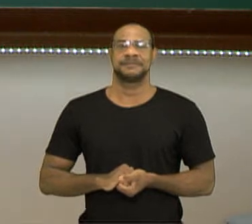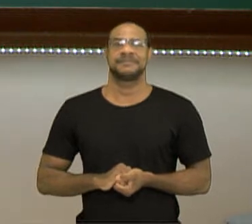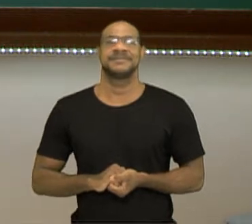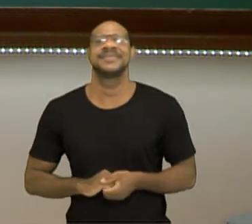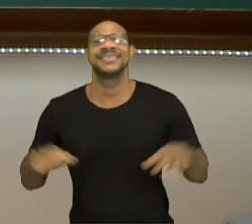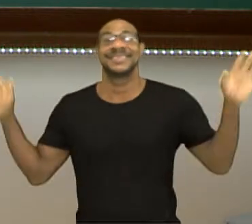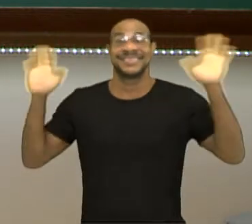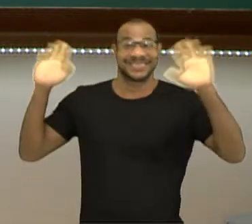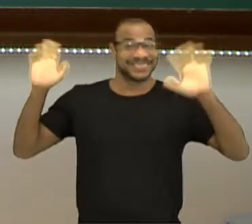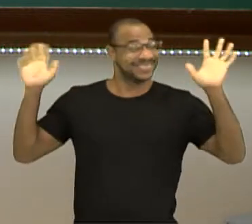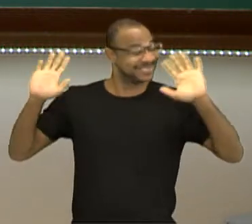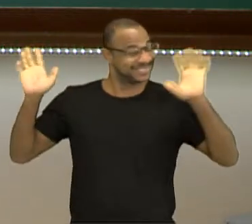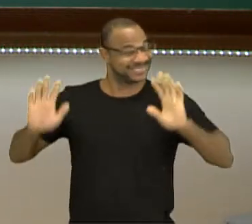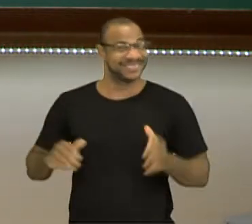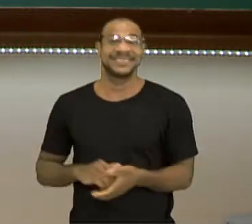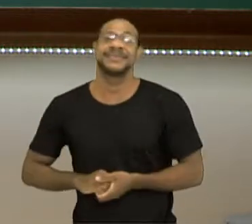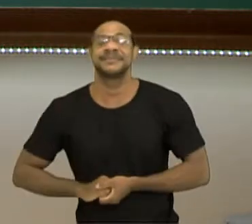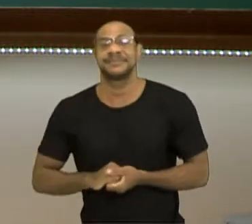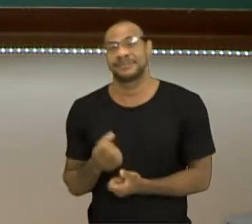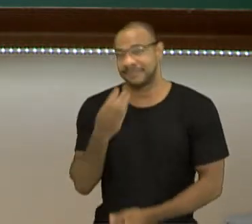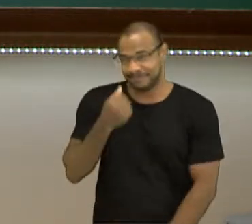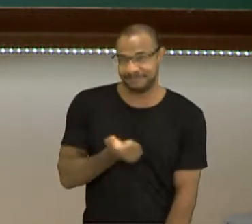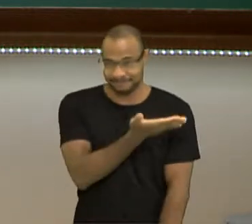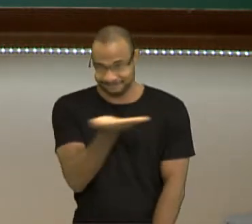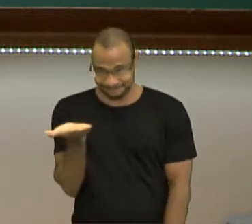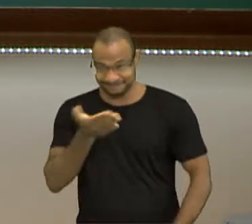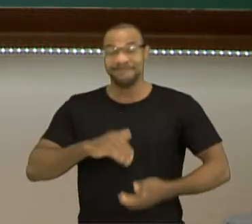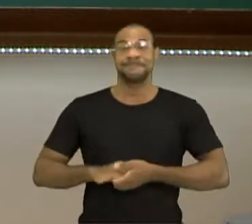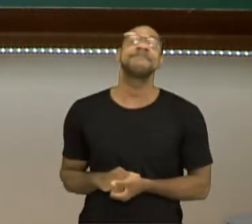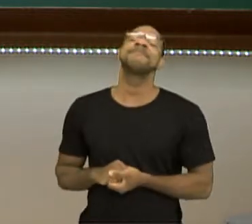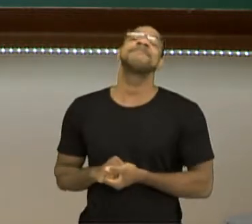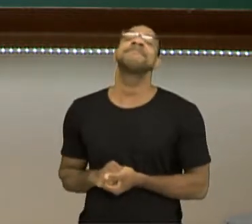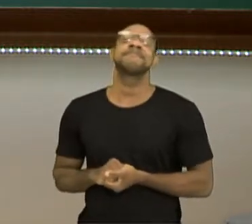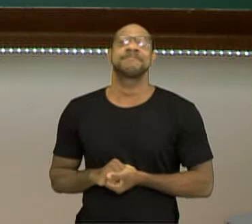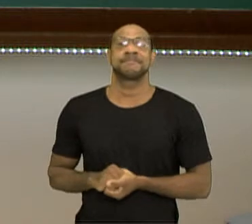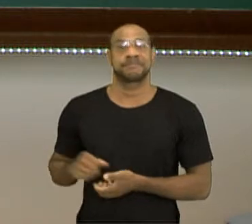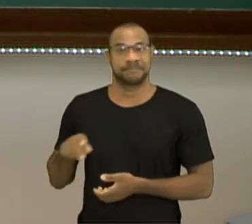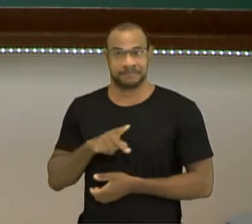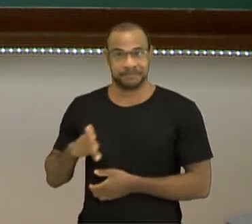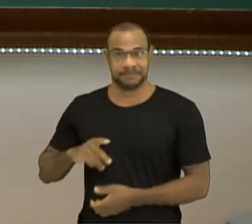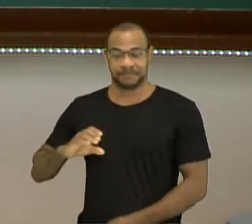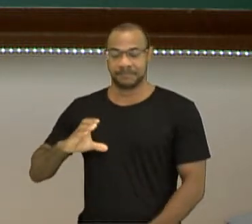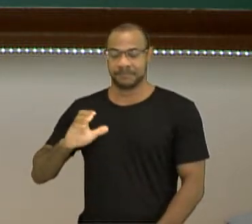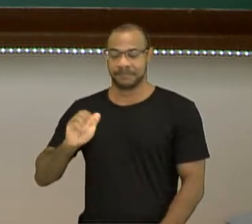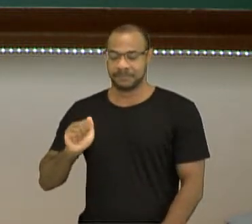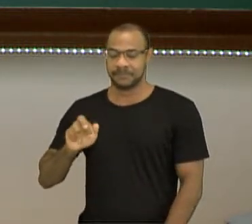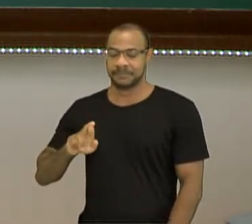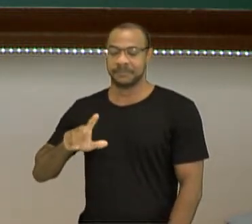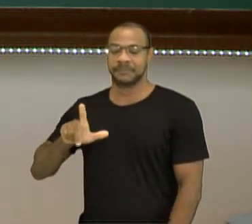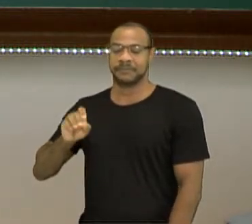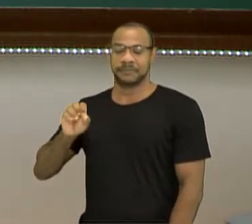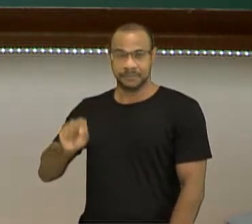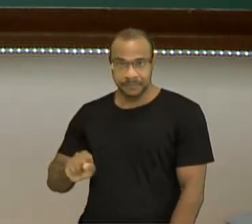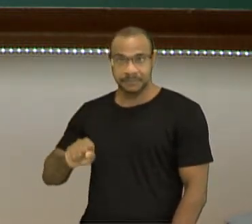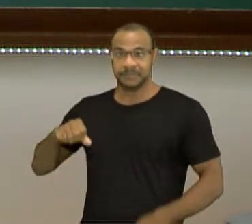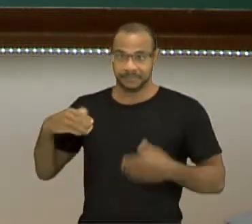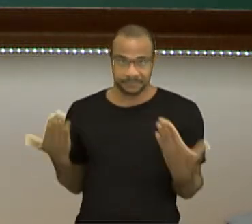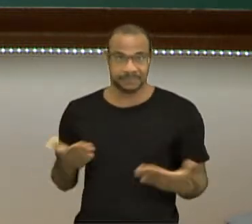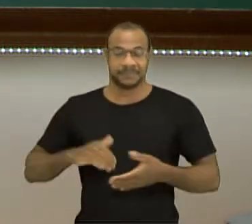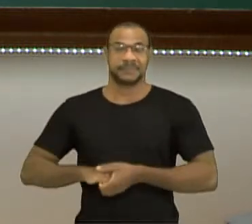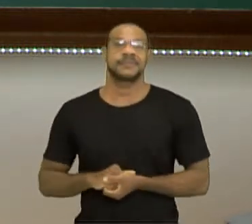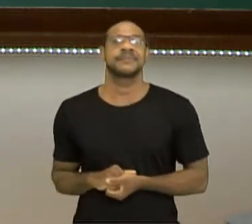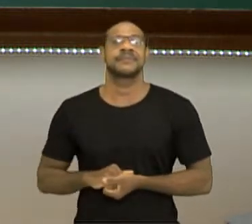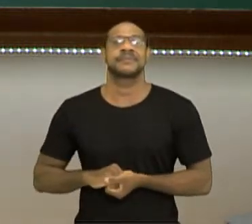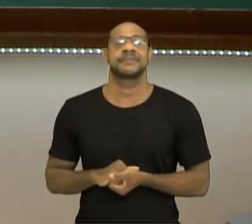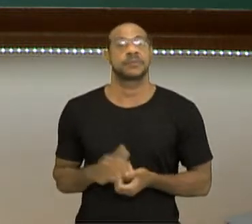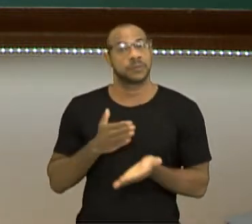Hello students, how are you? Tudo bem com vocês? I am teacher Carlos, sou o professor Carlos, and let's get